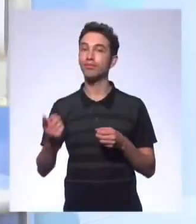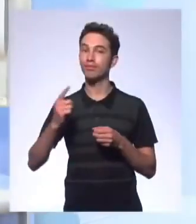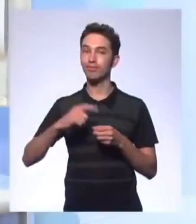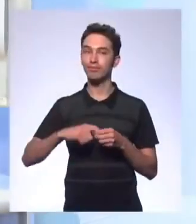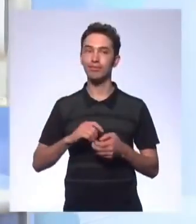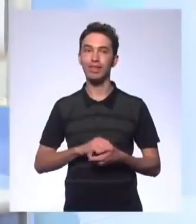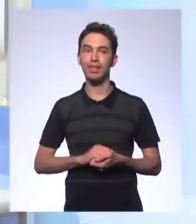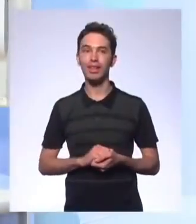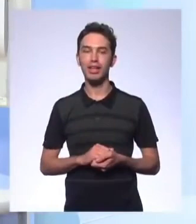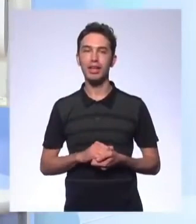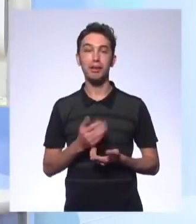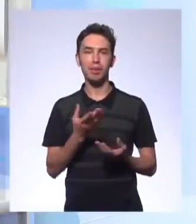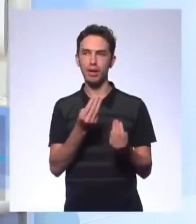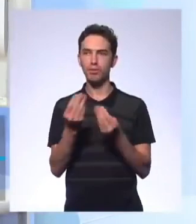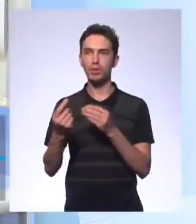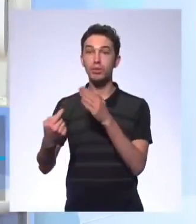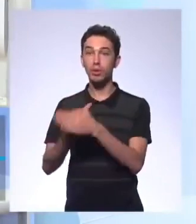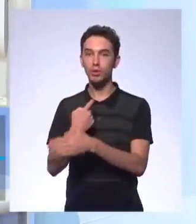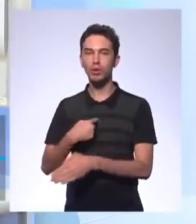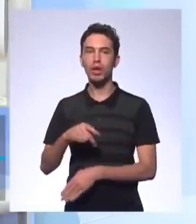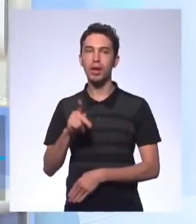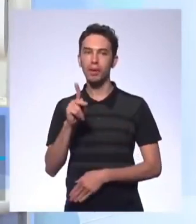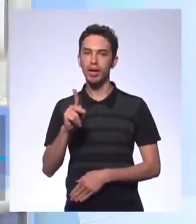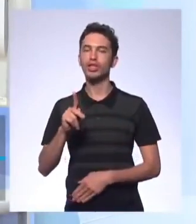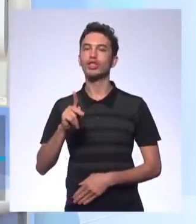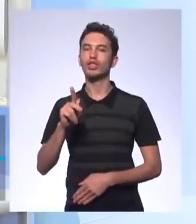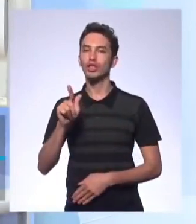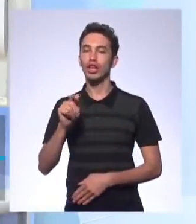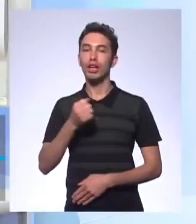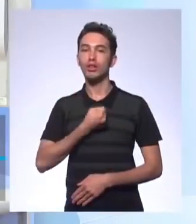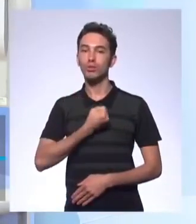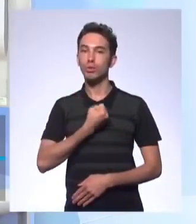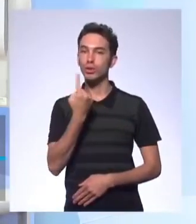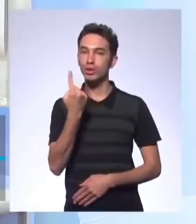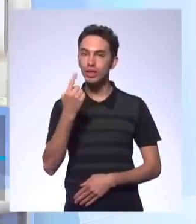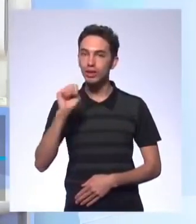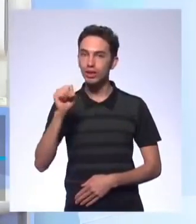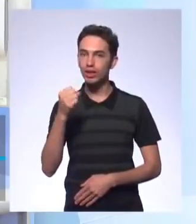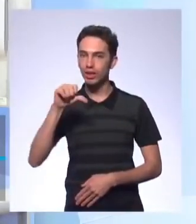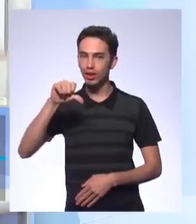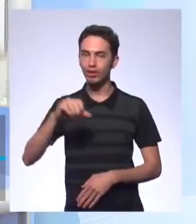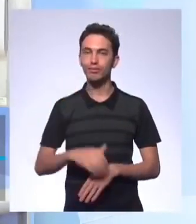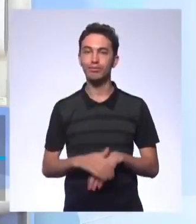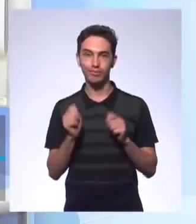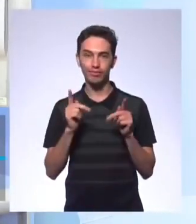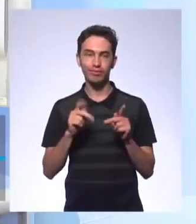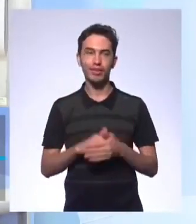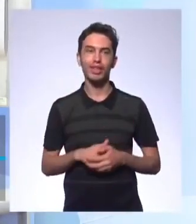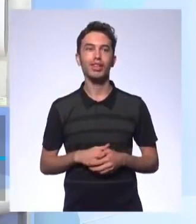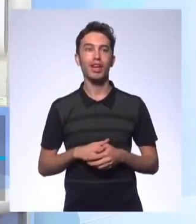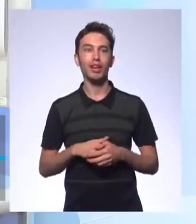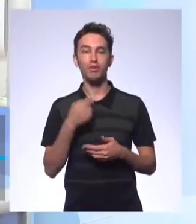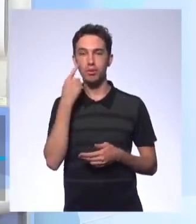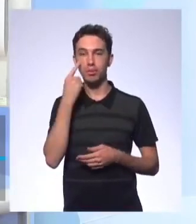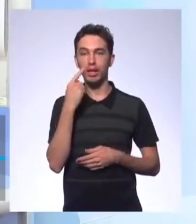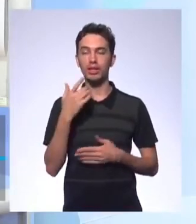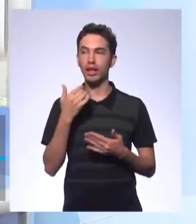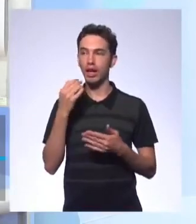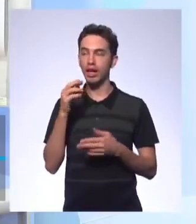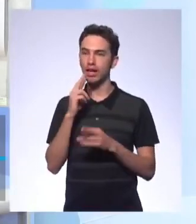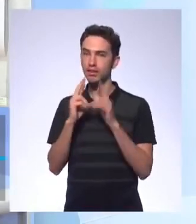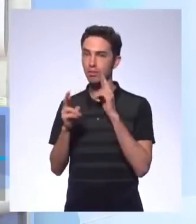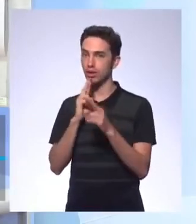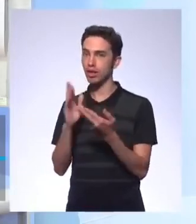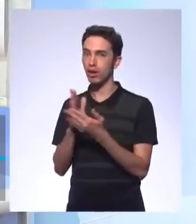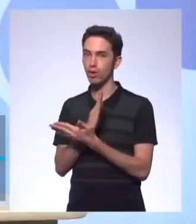Voltamos. E para aqueles que perguntaram, a página é 189. Está bem? Então, eu vou coletar aqui algumas respostas. A